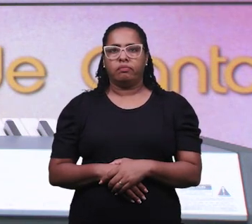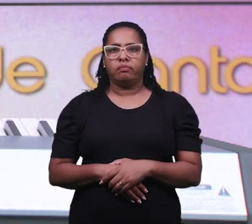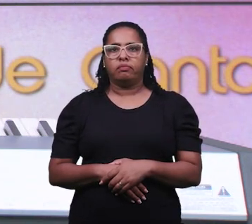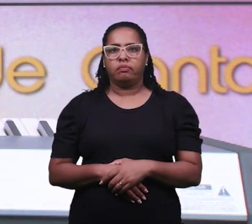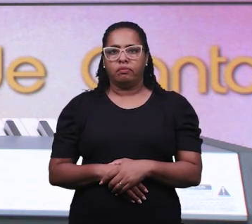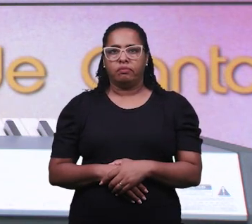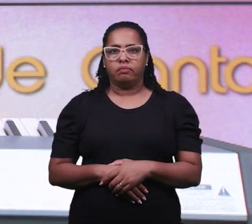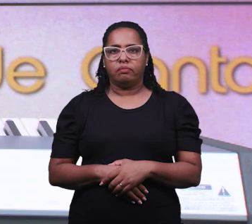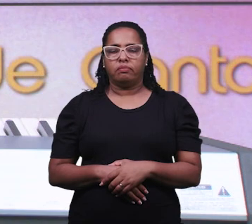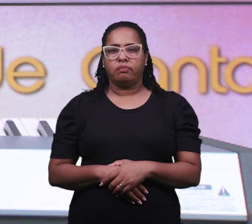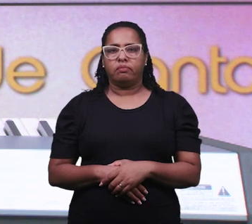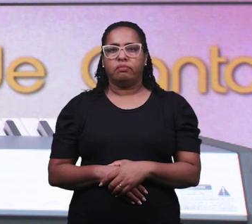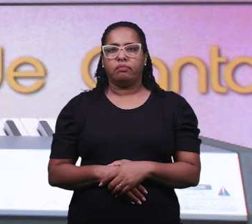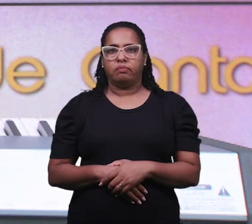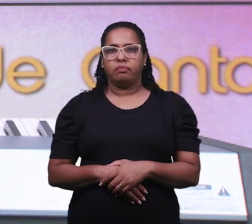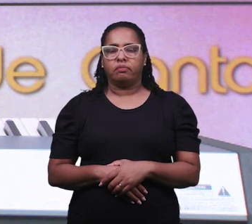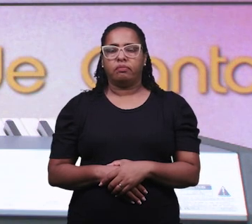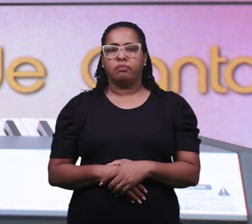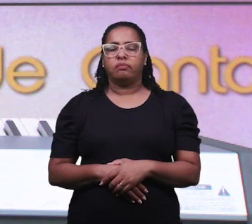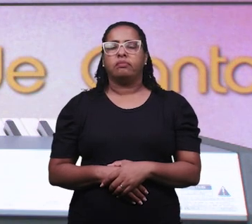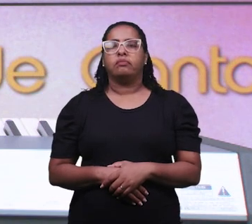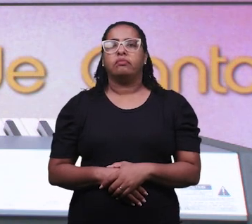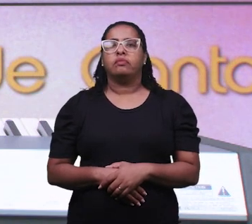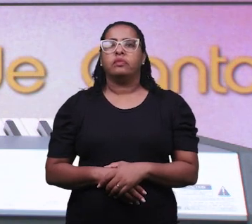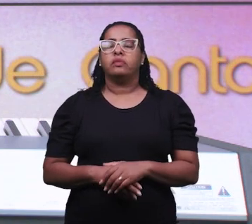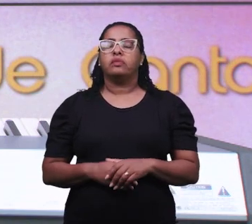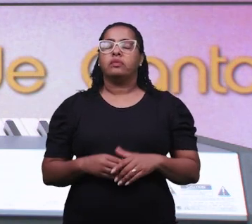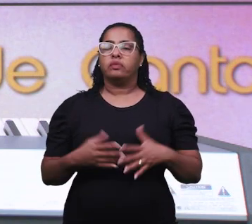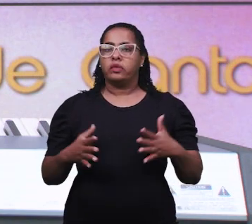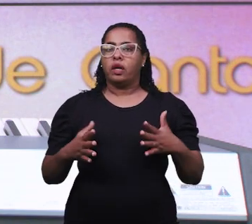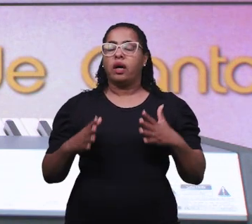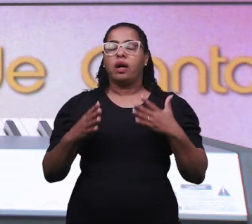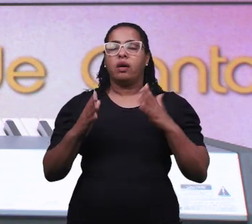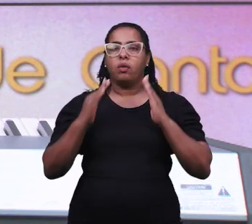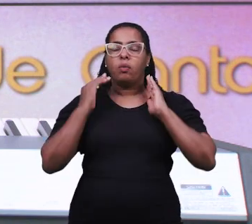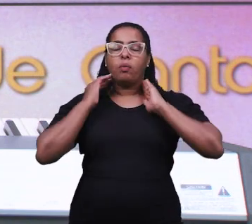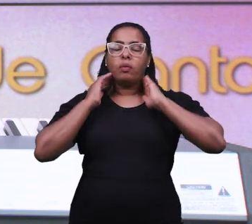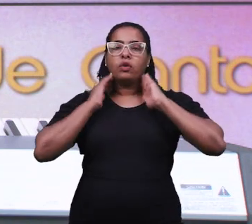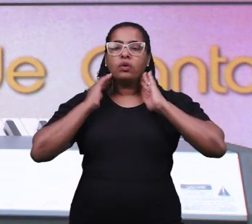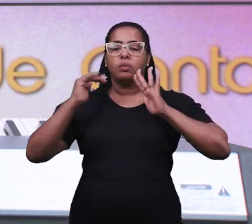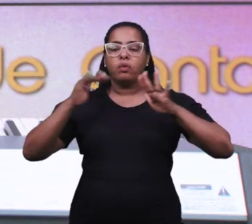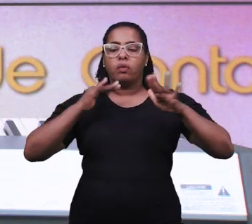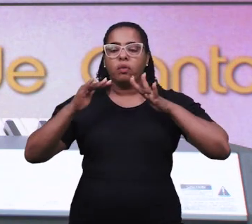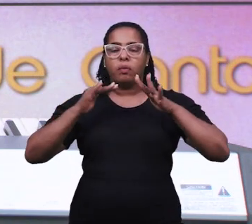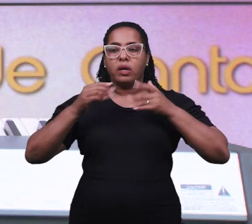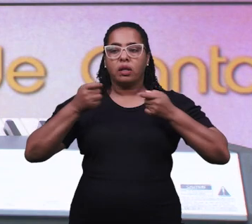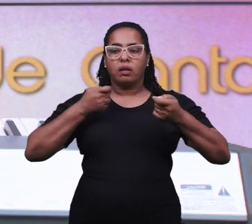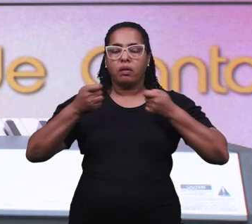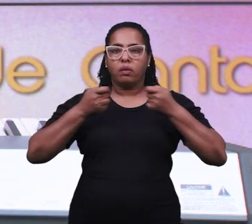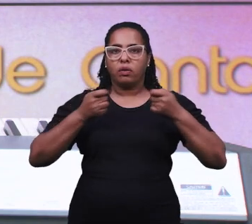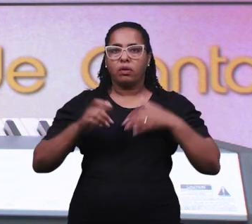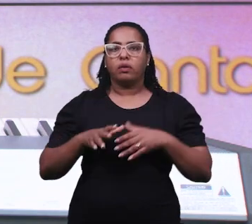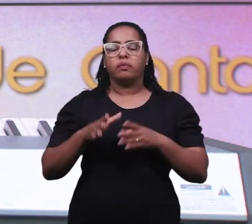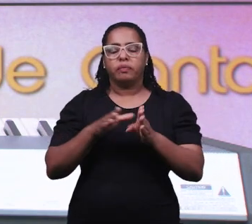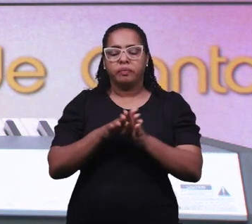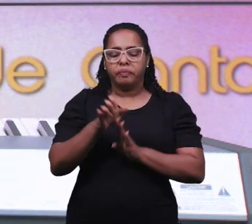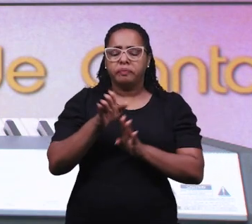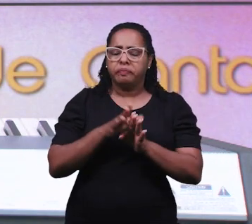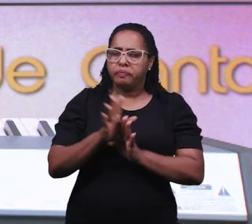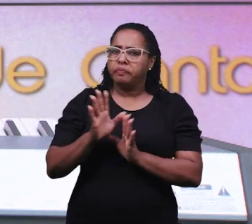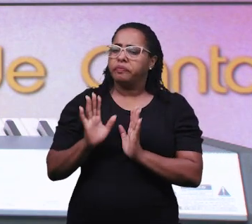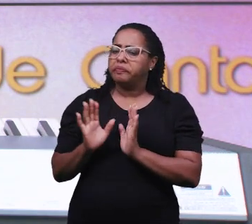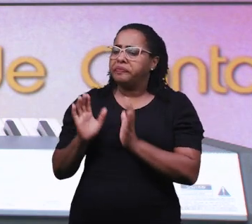Sem movimentos excessivos na região do pescoço. A não ser que o profissional da voz oriente com uma